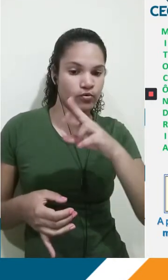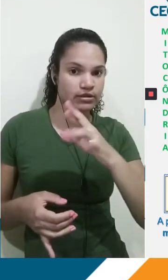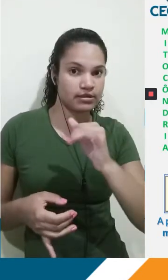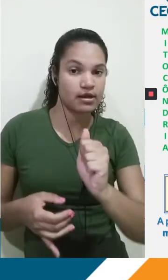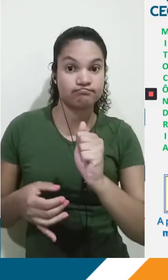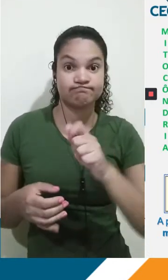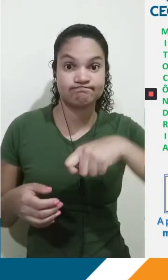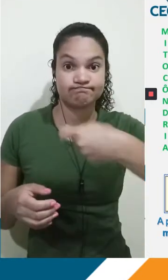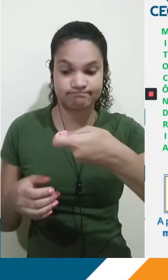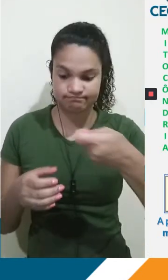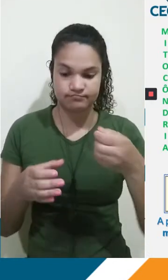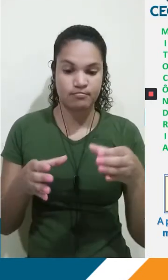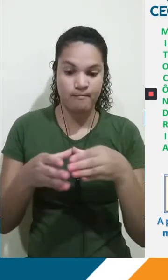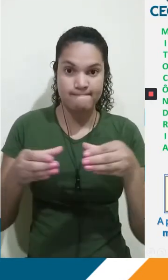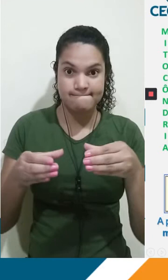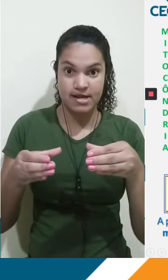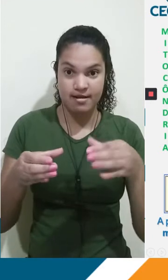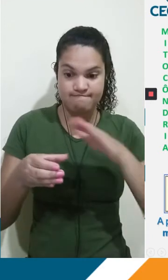Porque dentro da mitocôndria